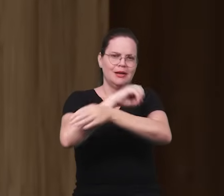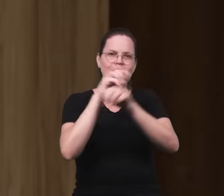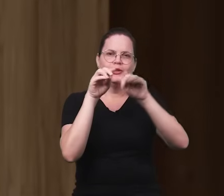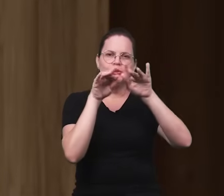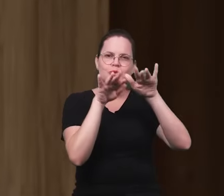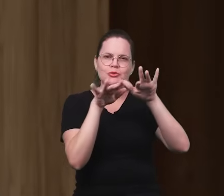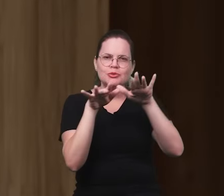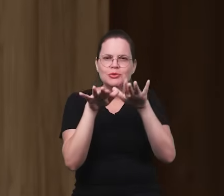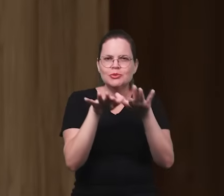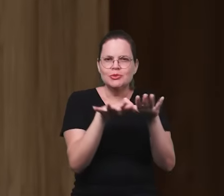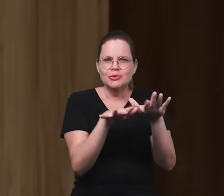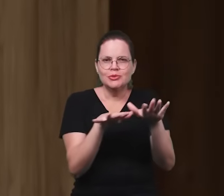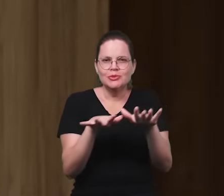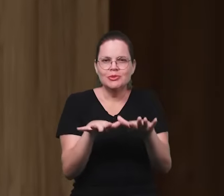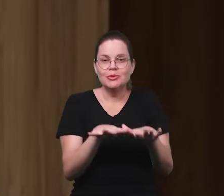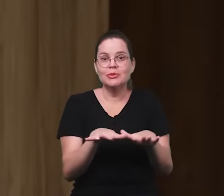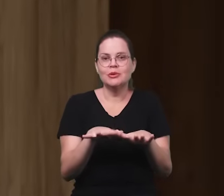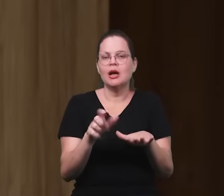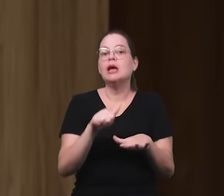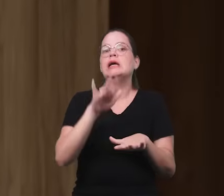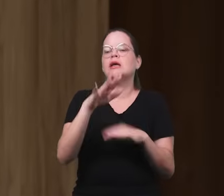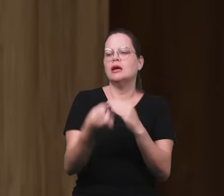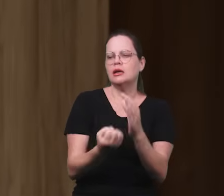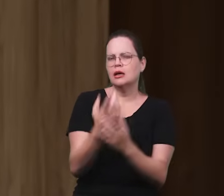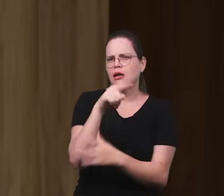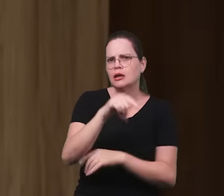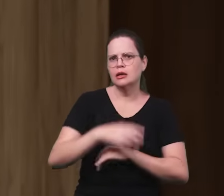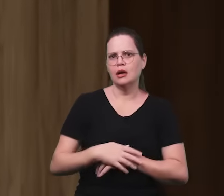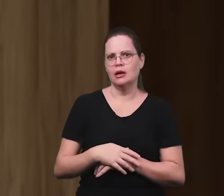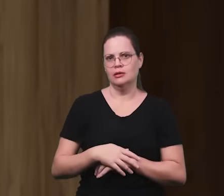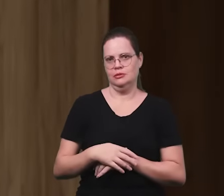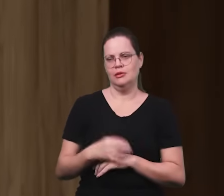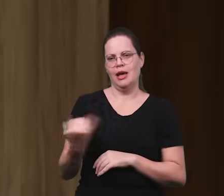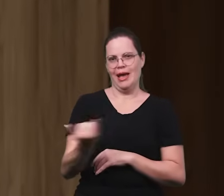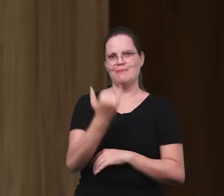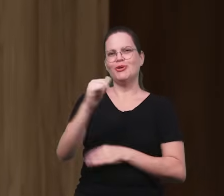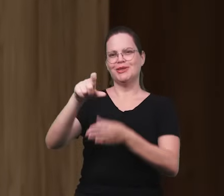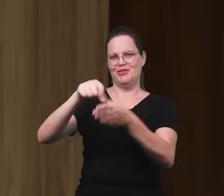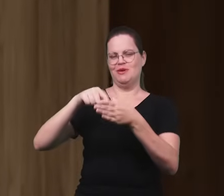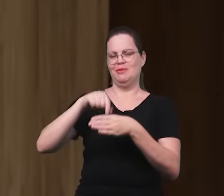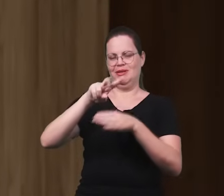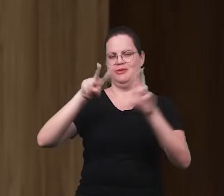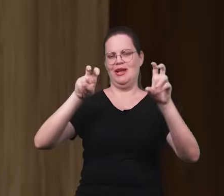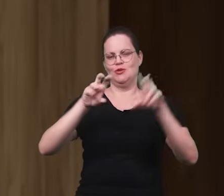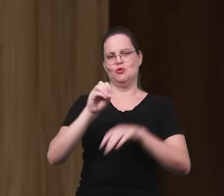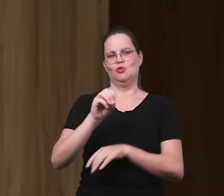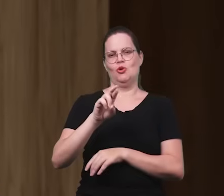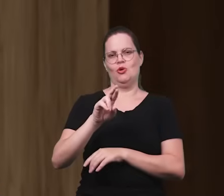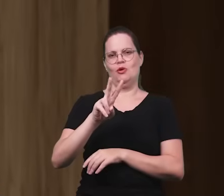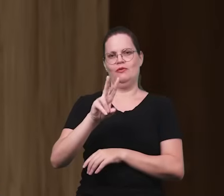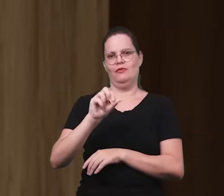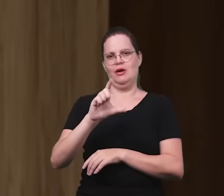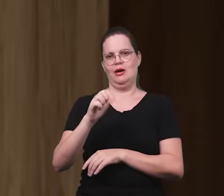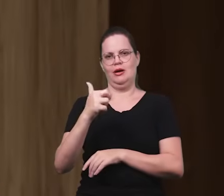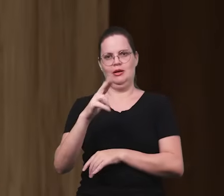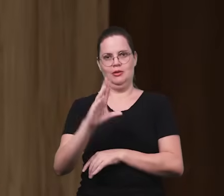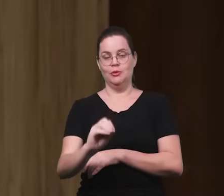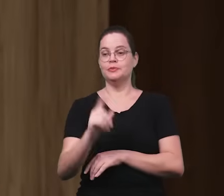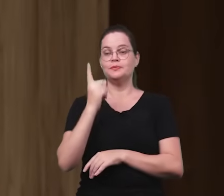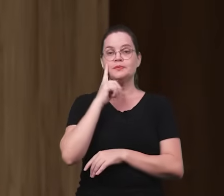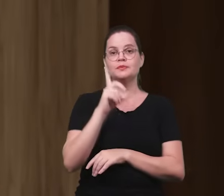E esse entendimento de tudo isso que o Cleiton trouxe, ele foi